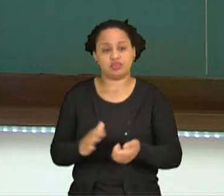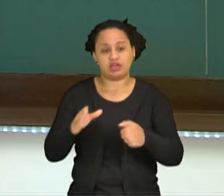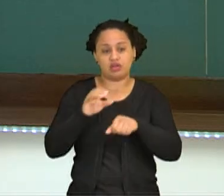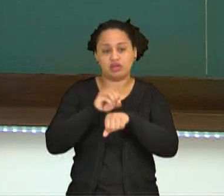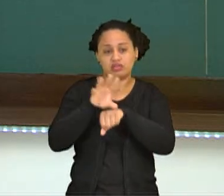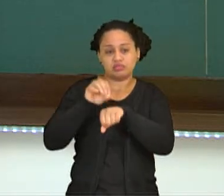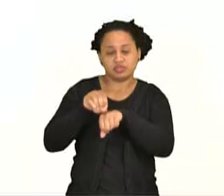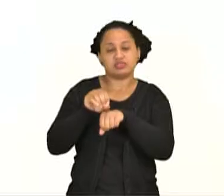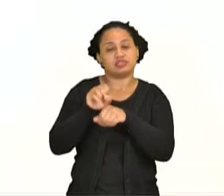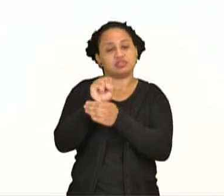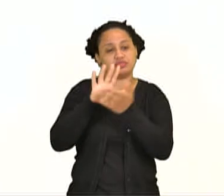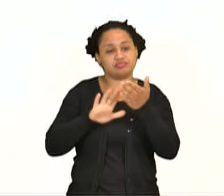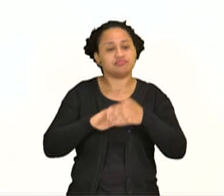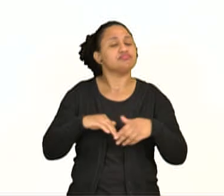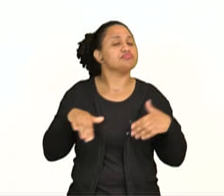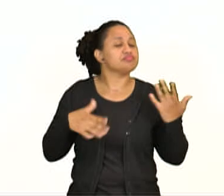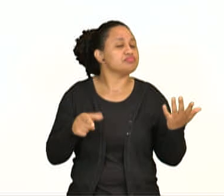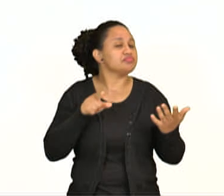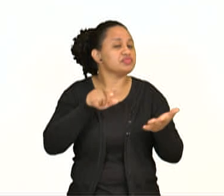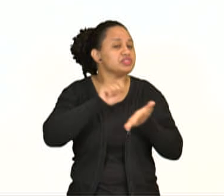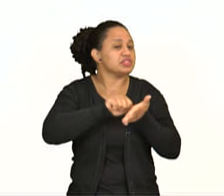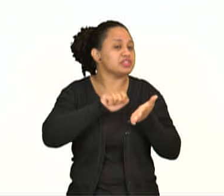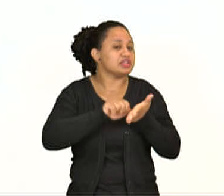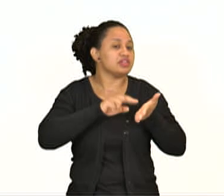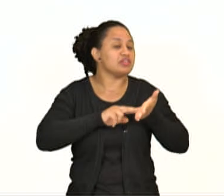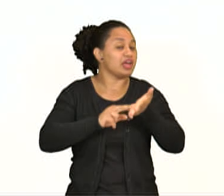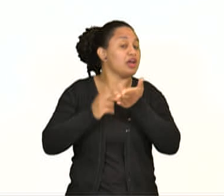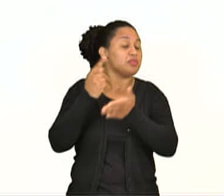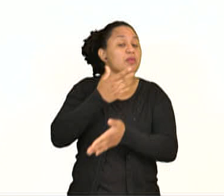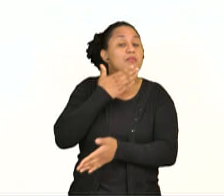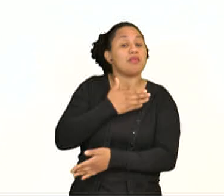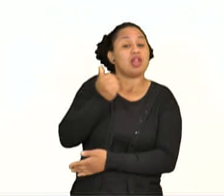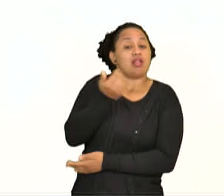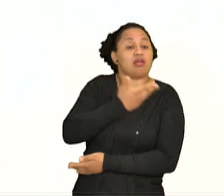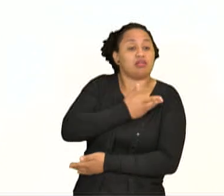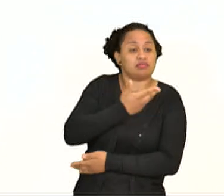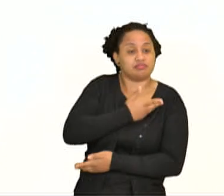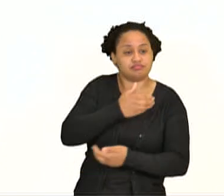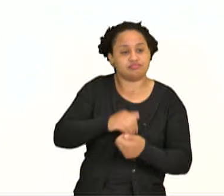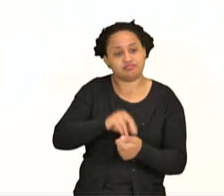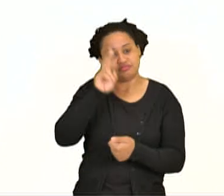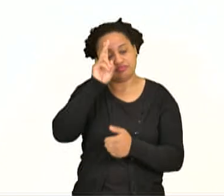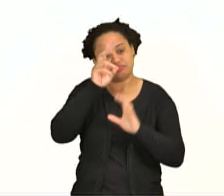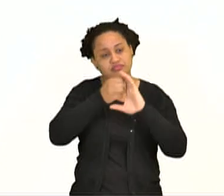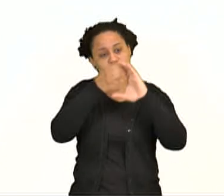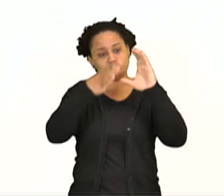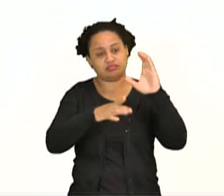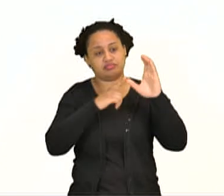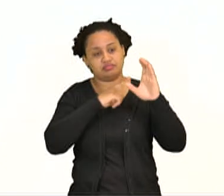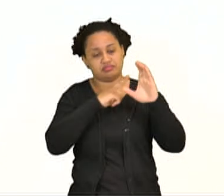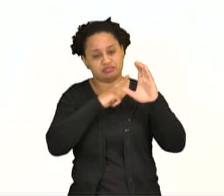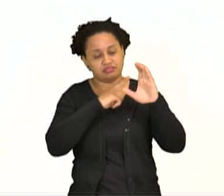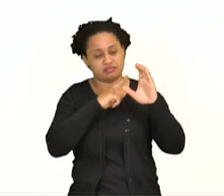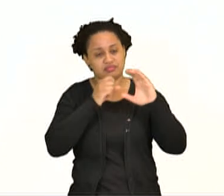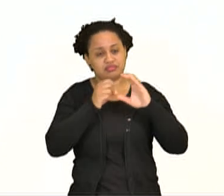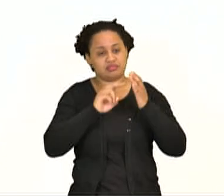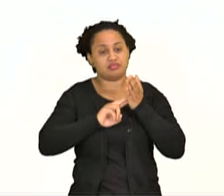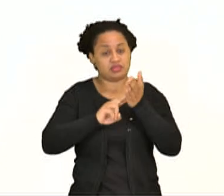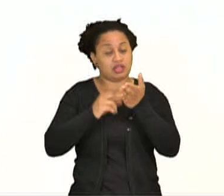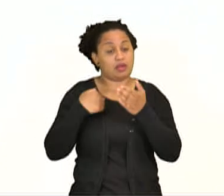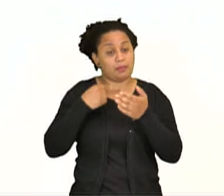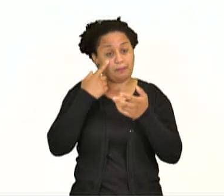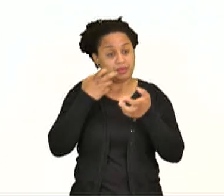de atividade. Que tal escrever uma carta ao seu melhor amigo? Lembre-se das características da carta. Então, olha-se